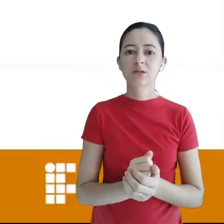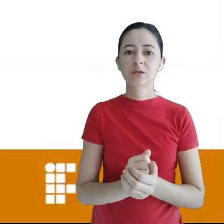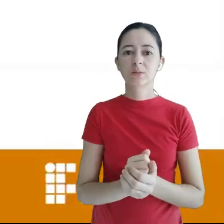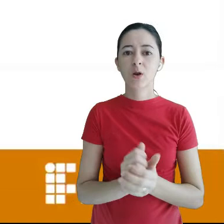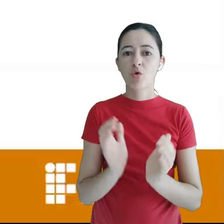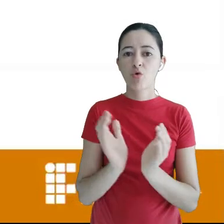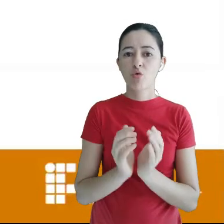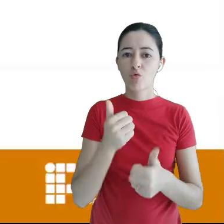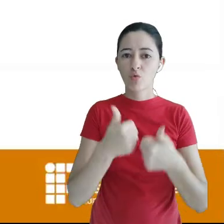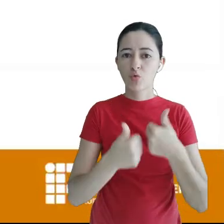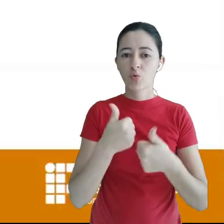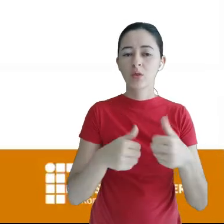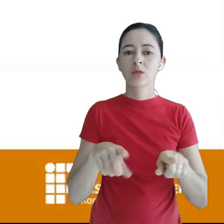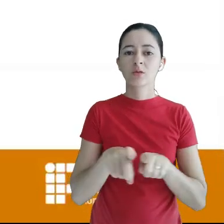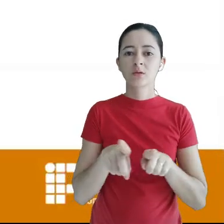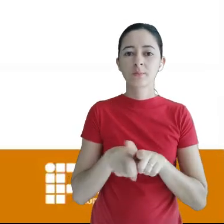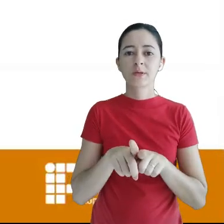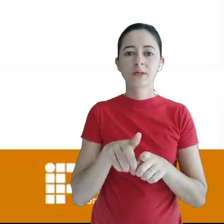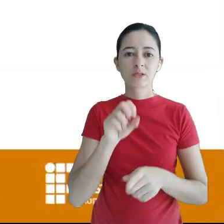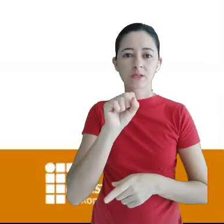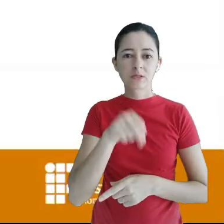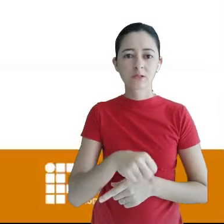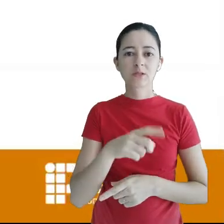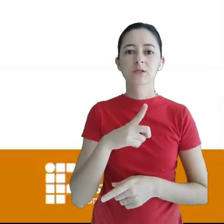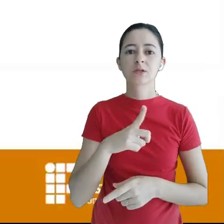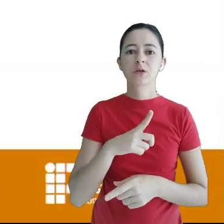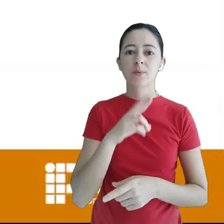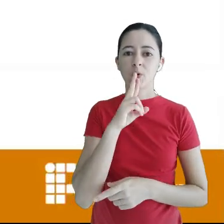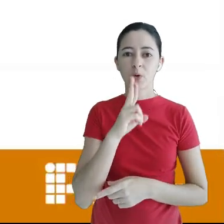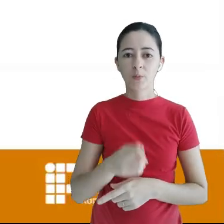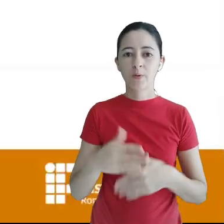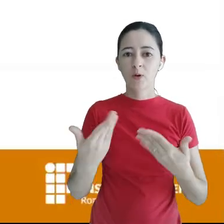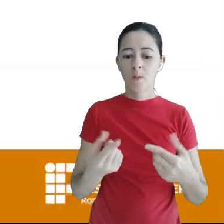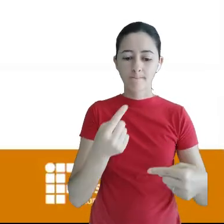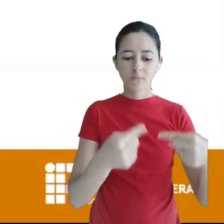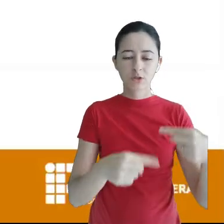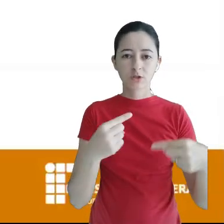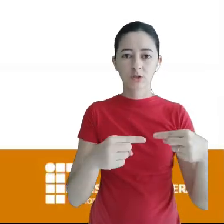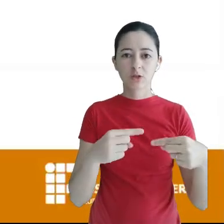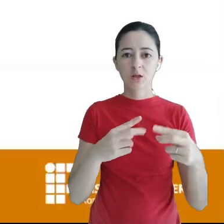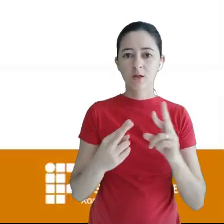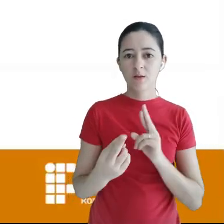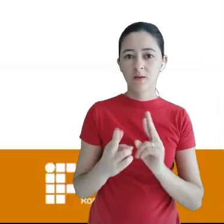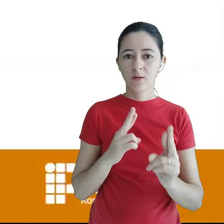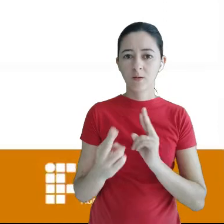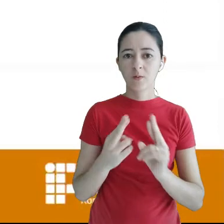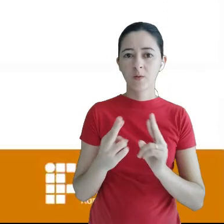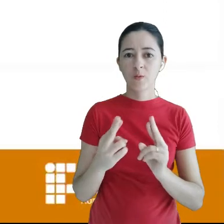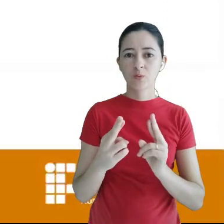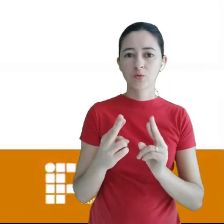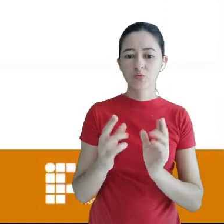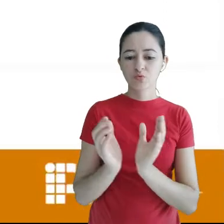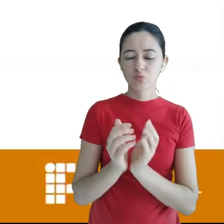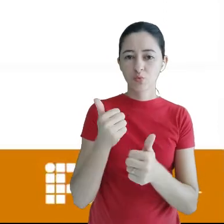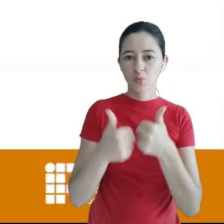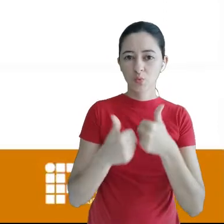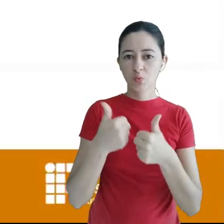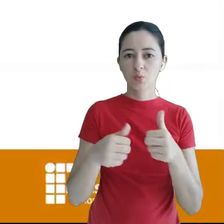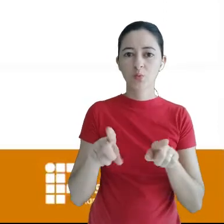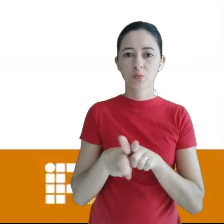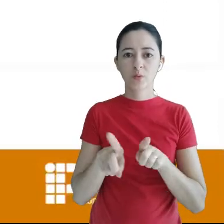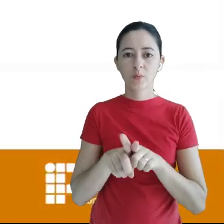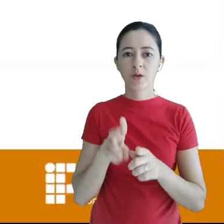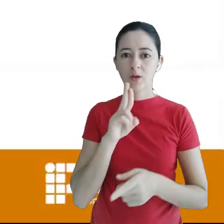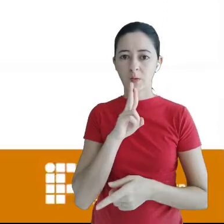time e sim pra resultado. Logo, eu já sei que partida será relacionada ao time e partida será relacionada ao